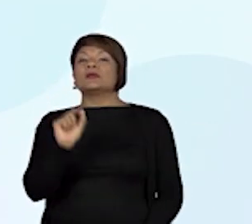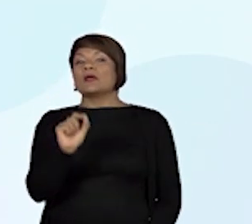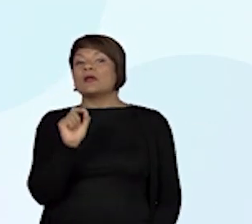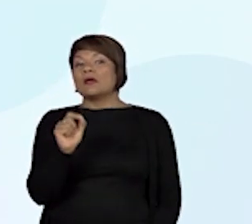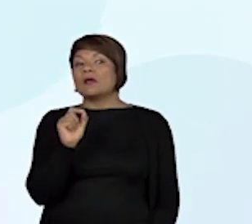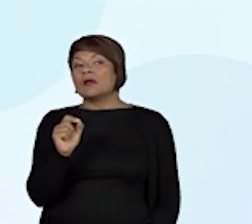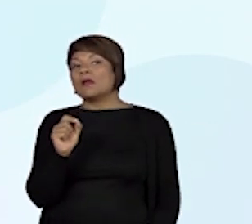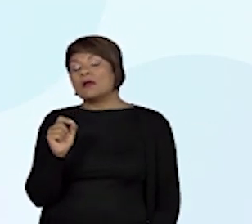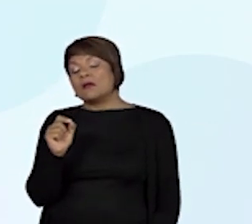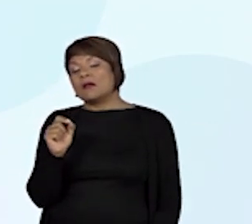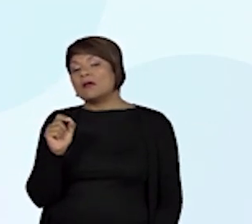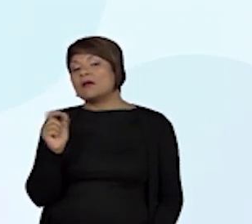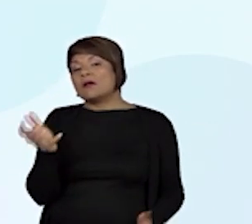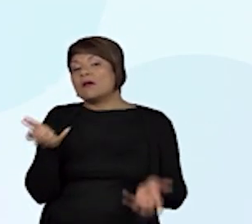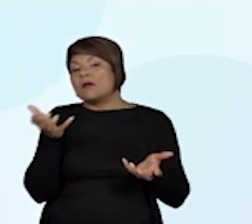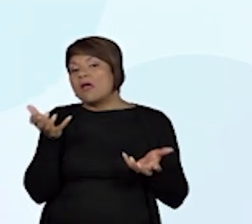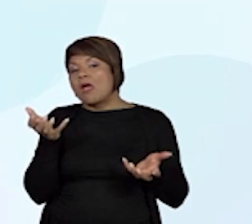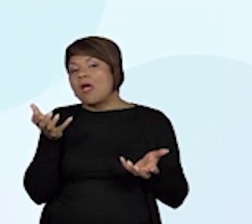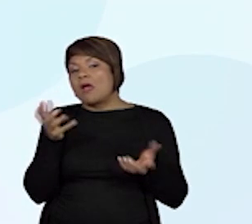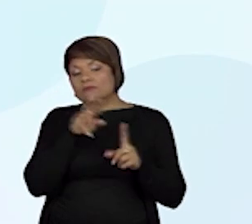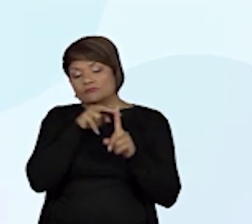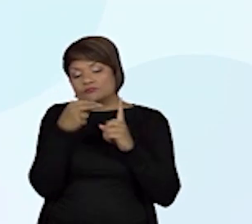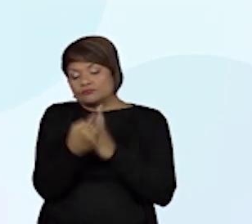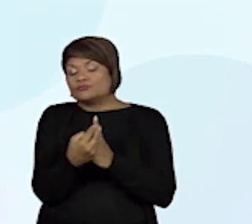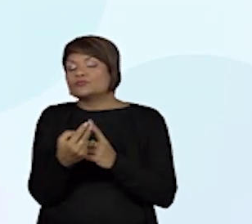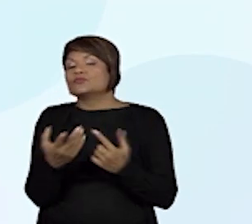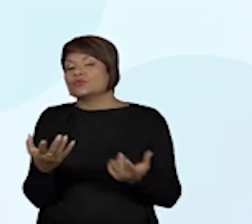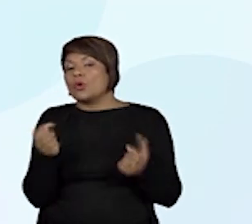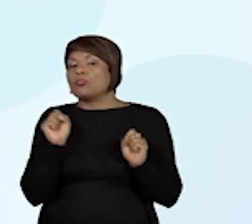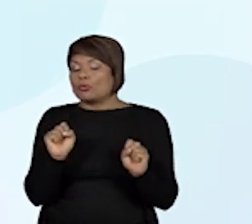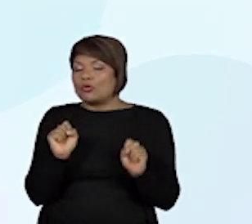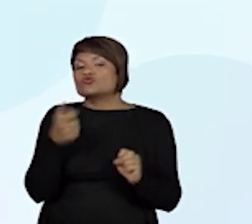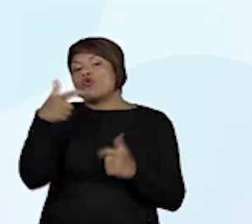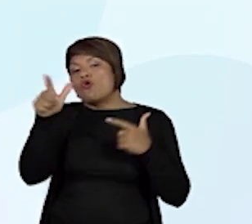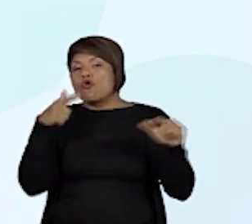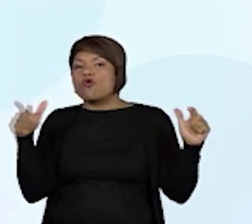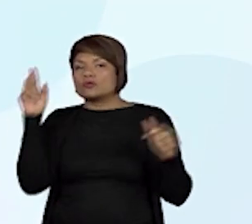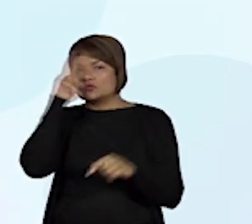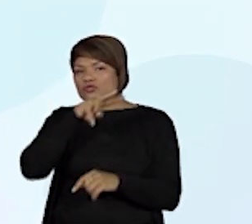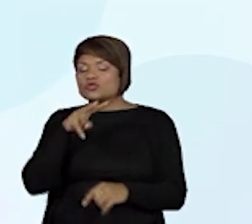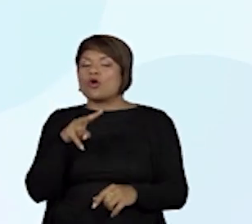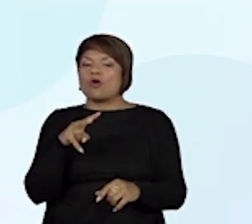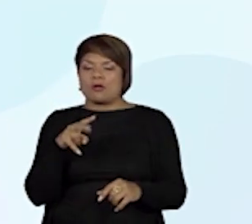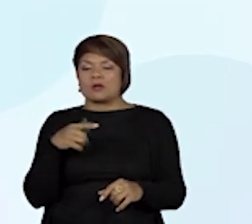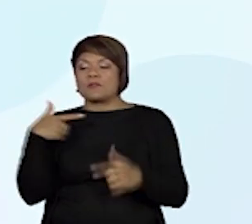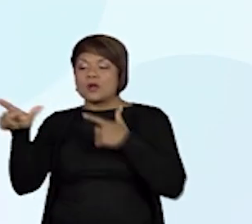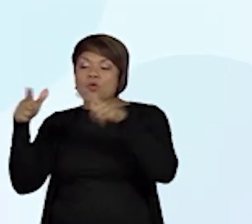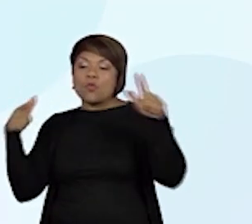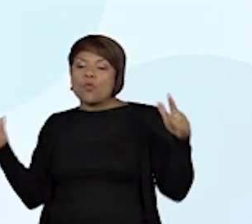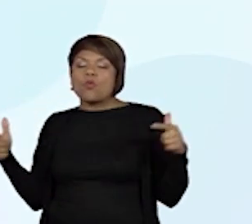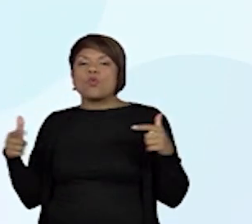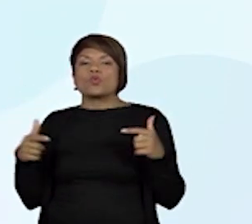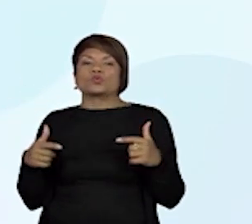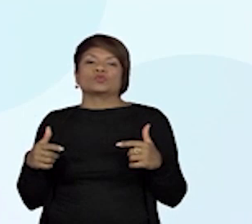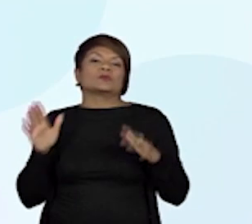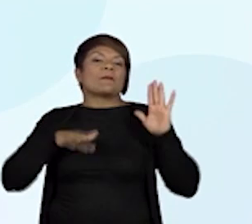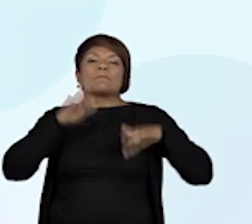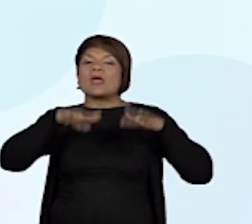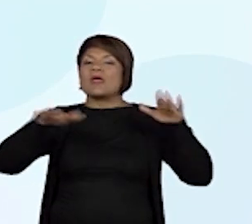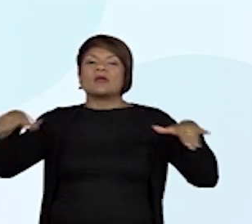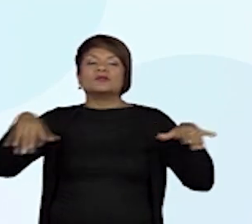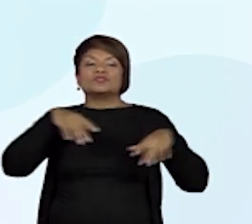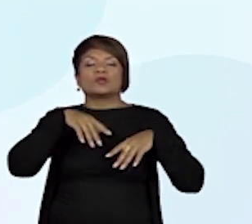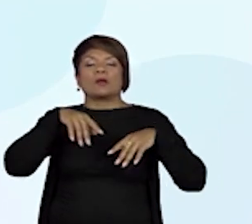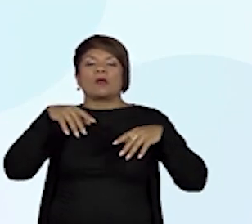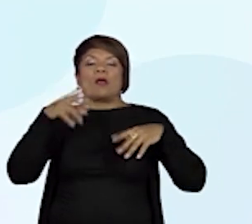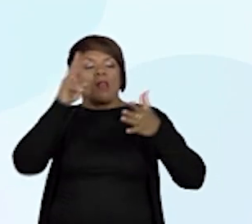entregar um maior ponto de vista. Outras histórias podem mudar de um narrador para outro, permitindo que o leitor ou o público